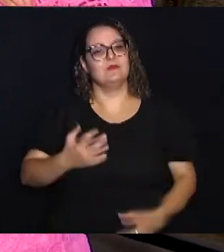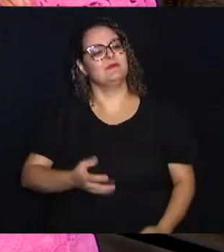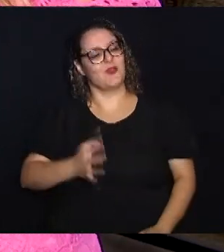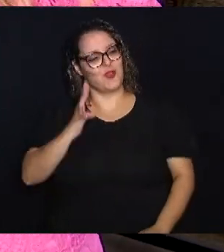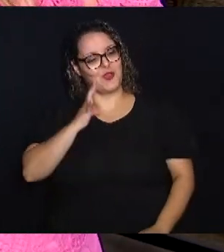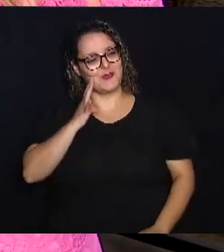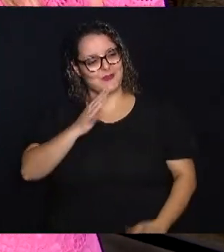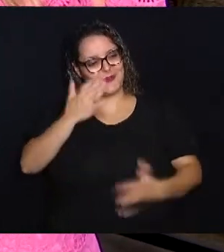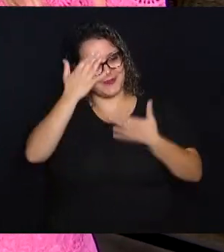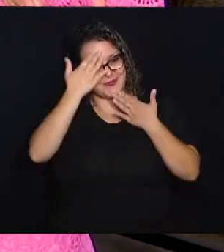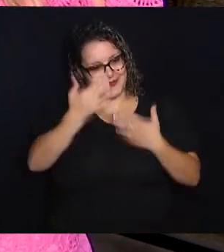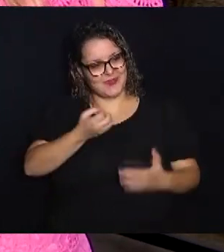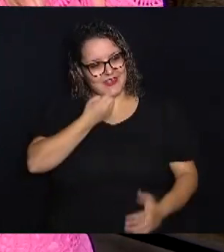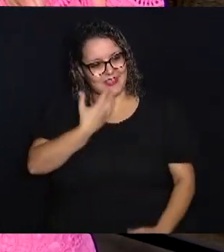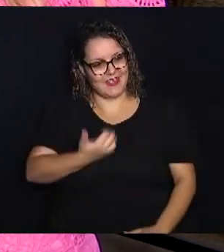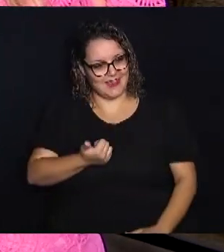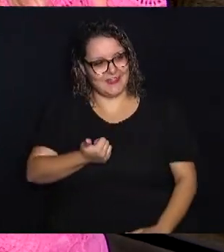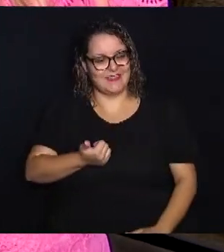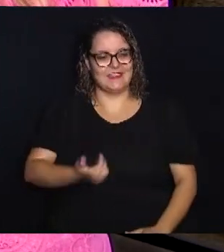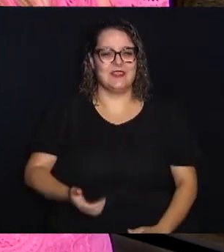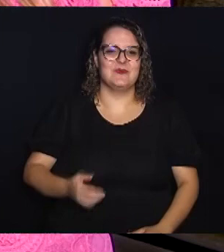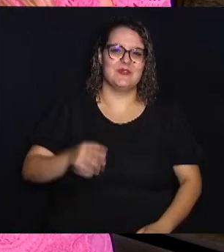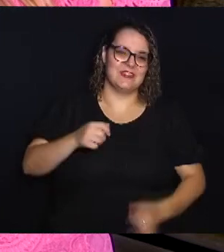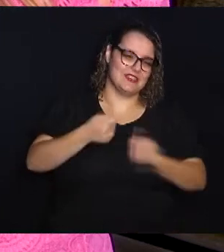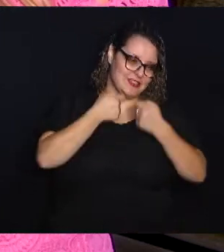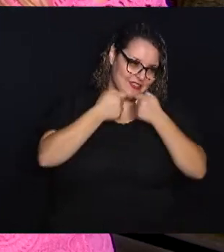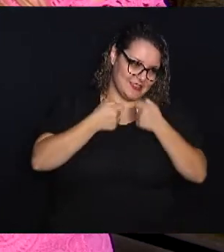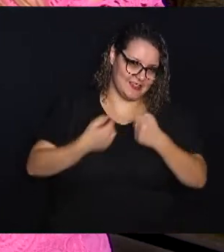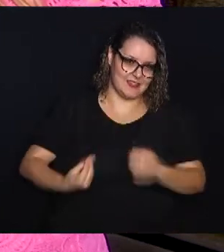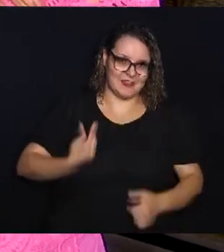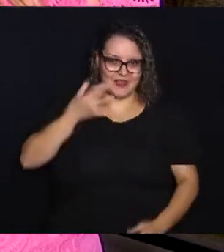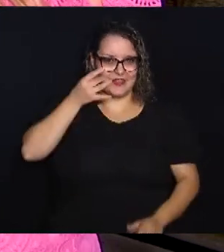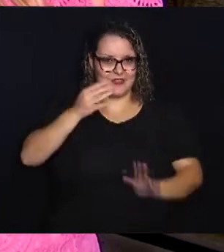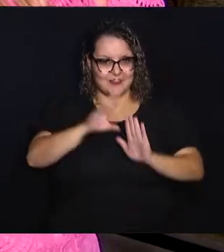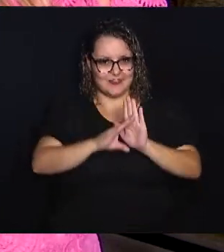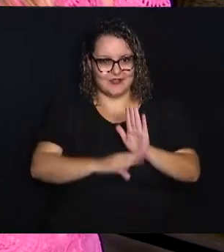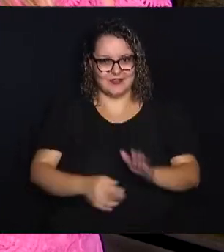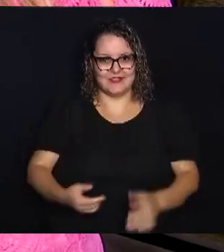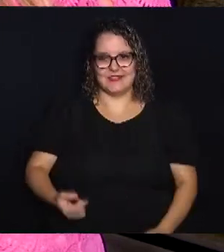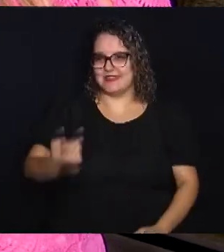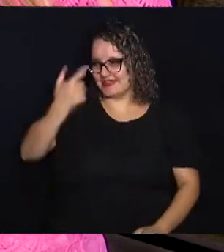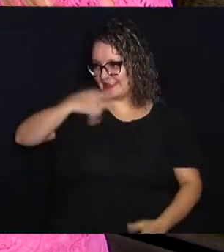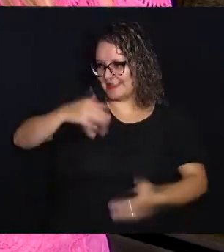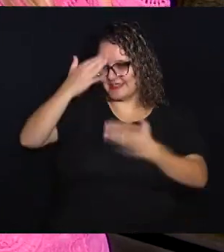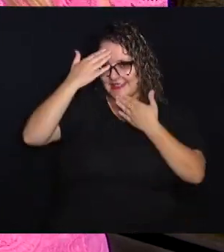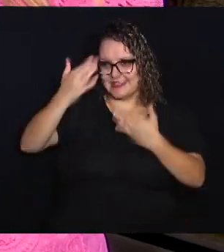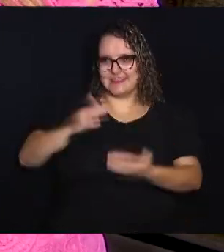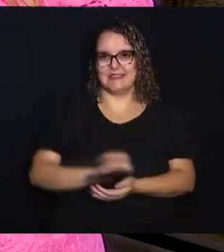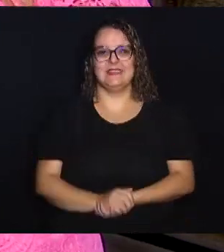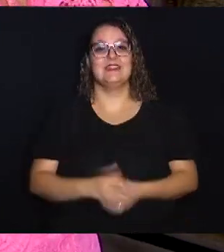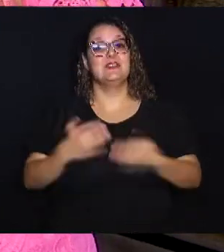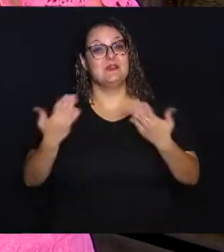cultivar. Valeu, gostei. Muito bom, viu, Michele? Obrigado aqui pela sua presença no nosso quadro, tá